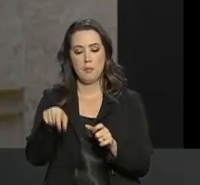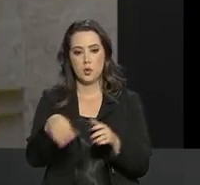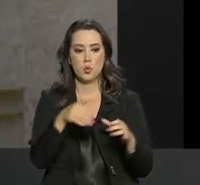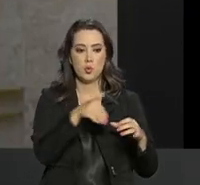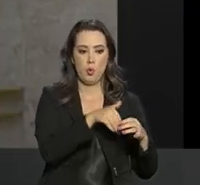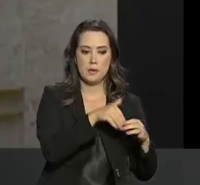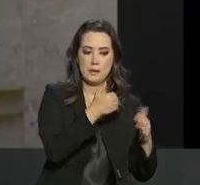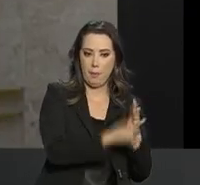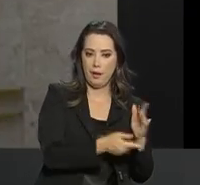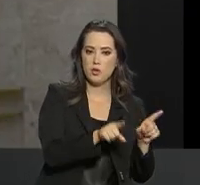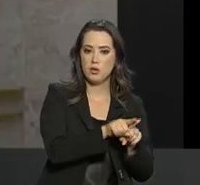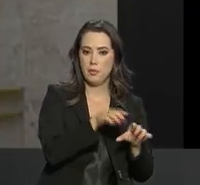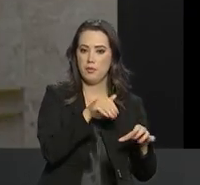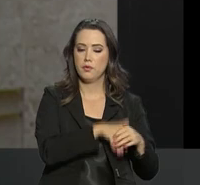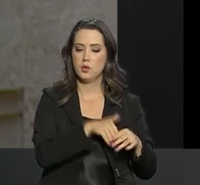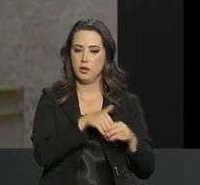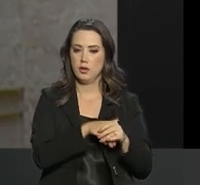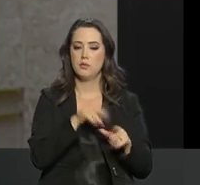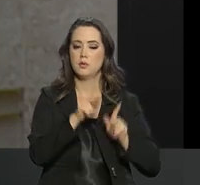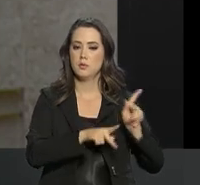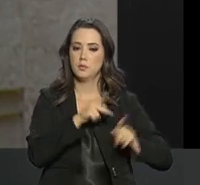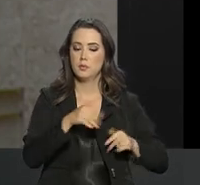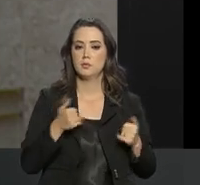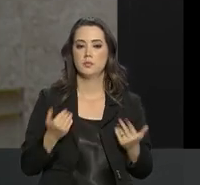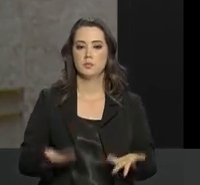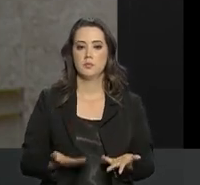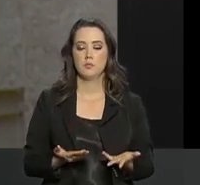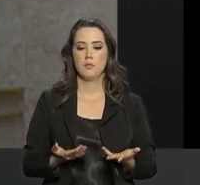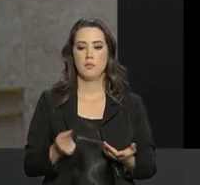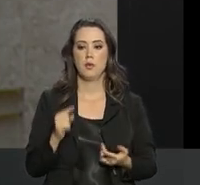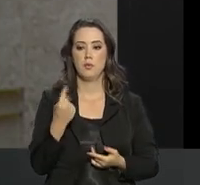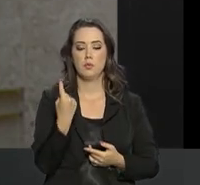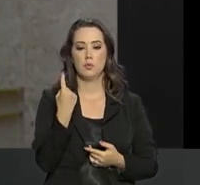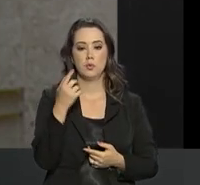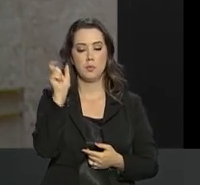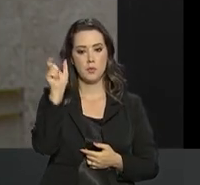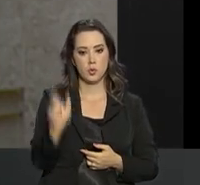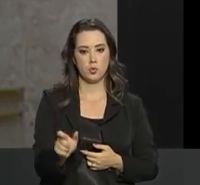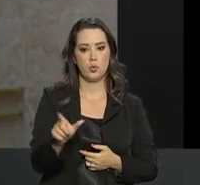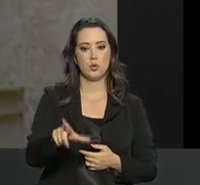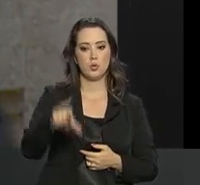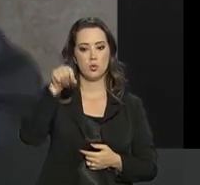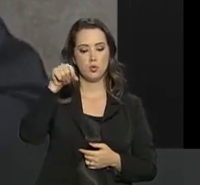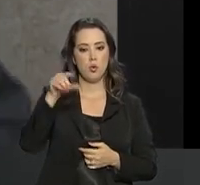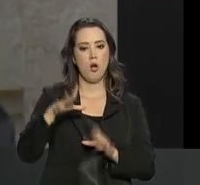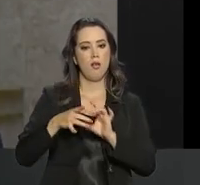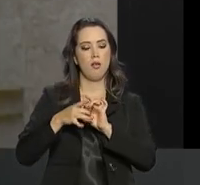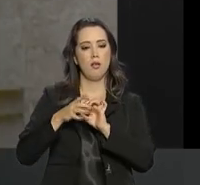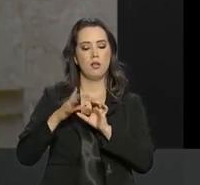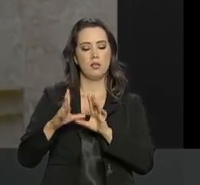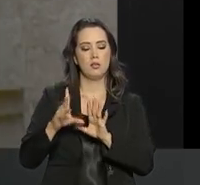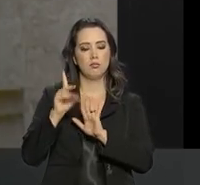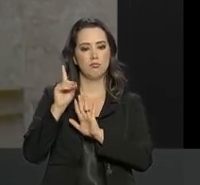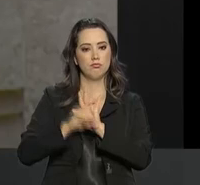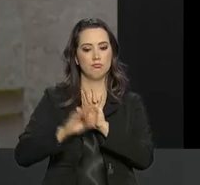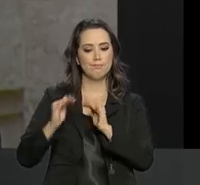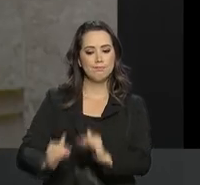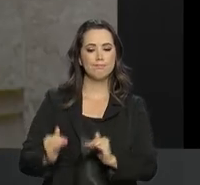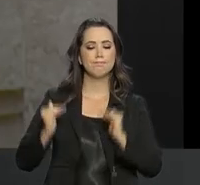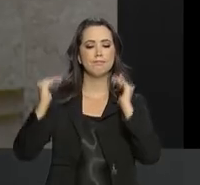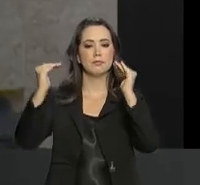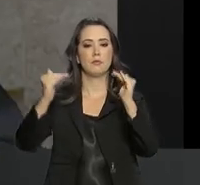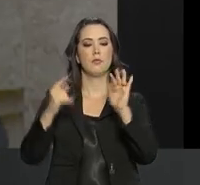votados pelo povo, portanto, pelo único titular da soberania. E é isto que revela